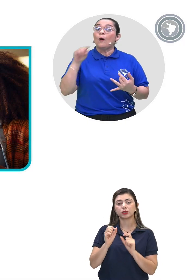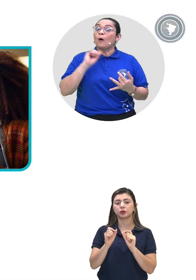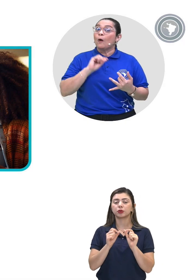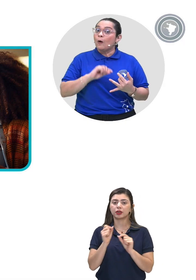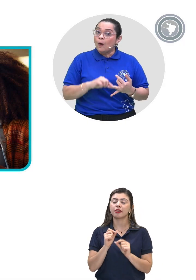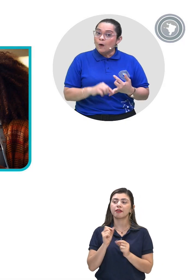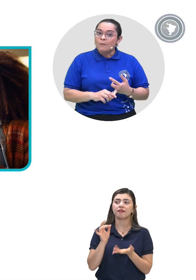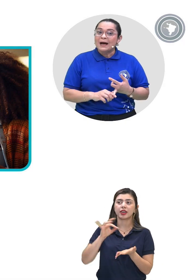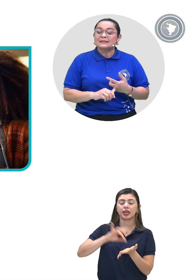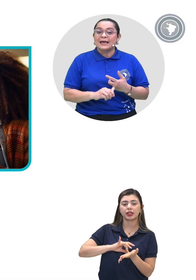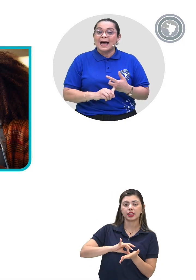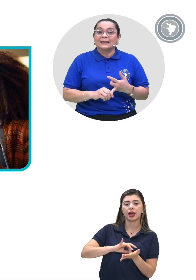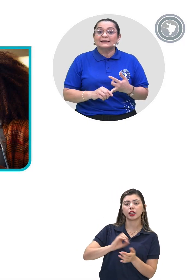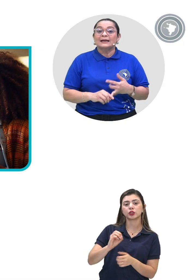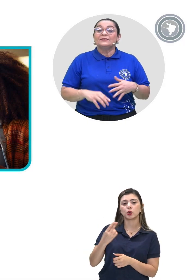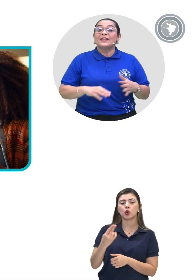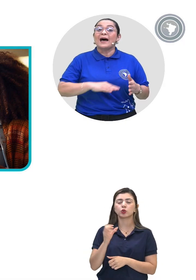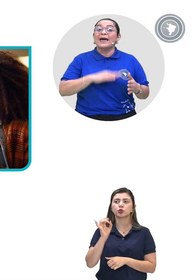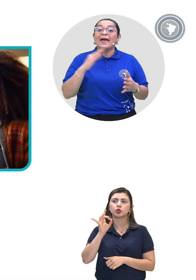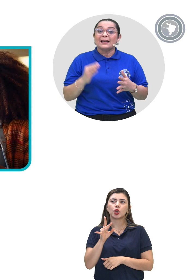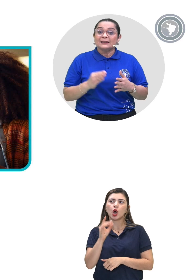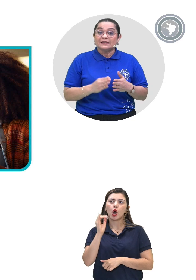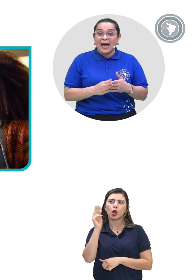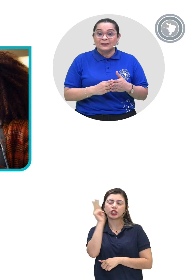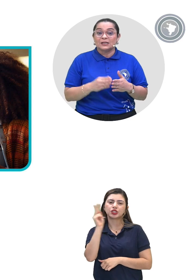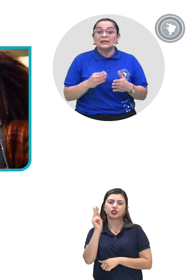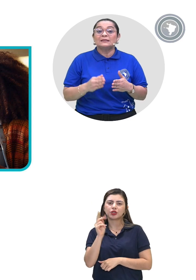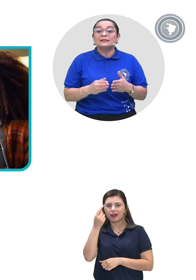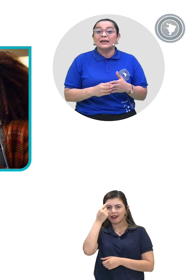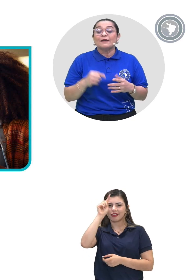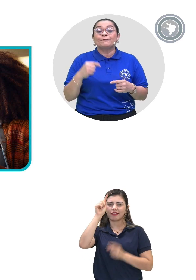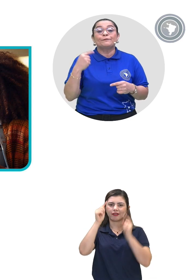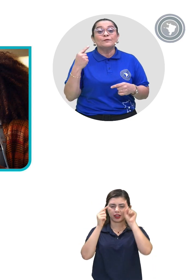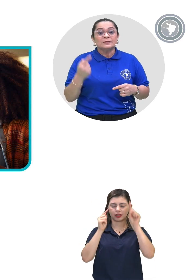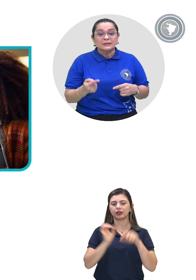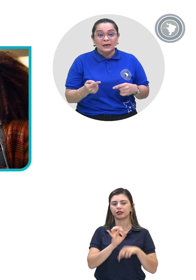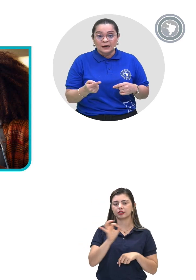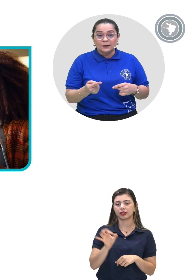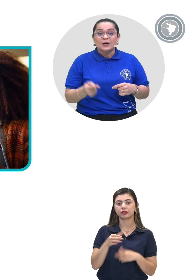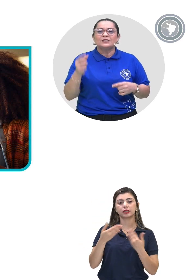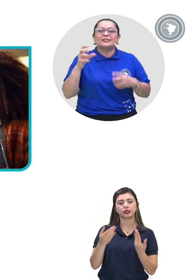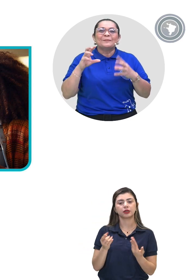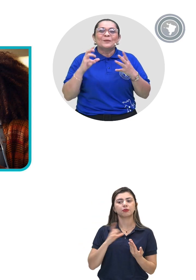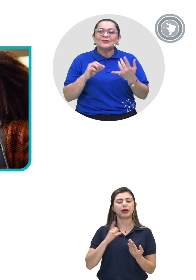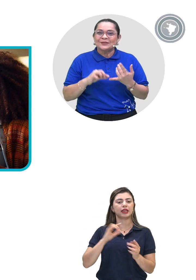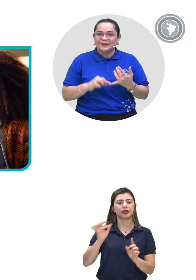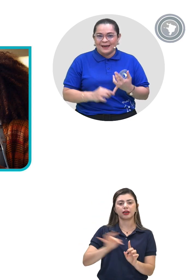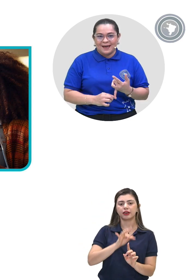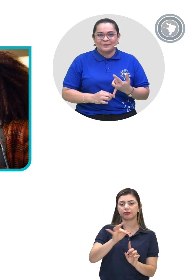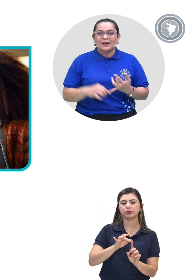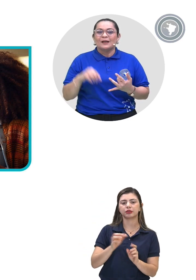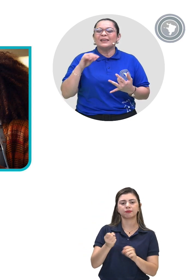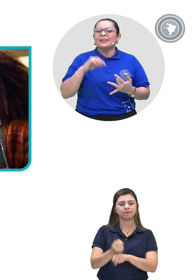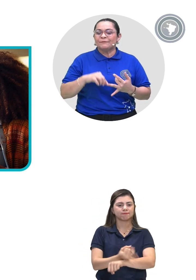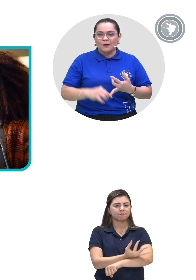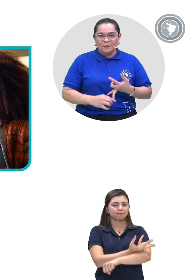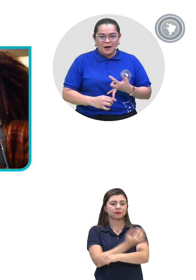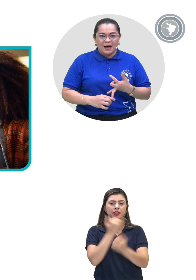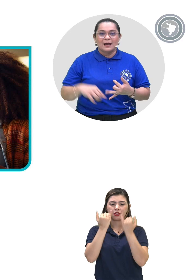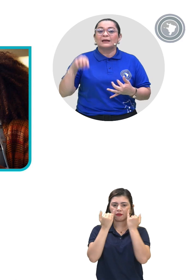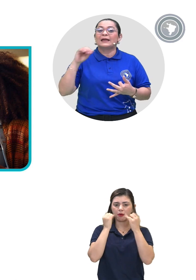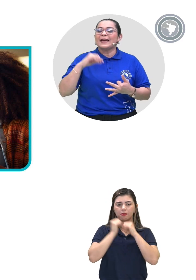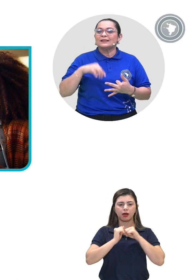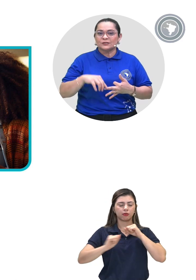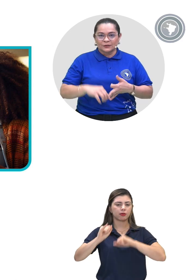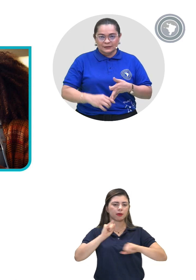ficcional ou baseada na realidade e tem a função de emocionar,